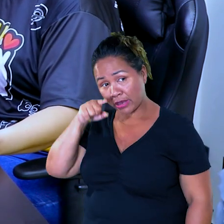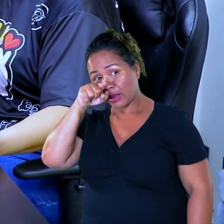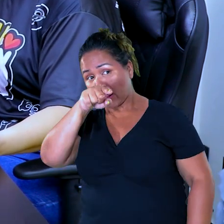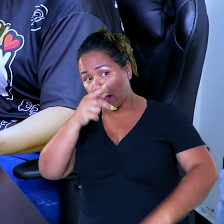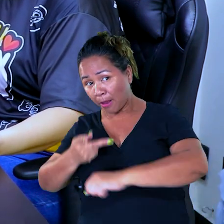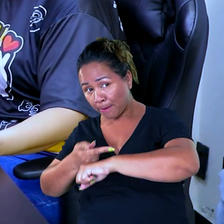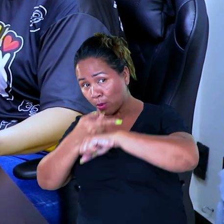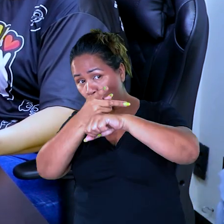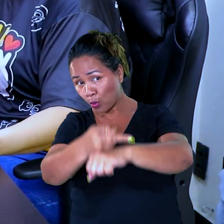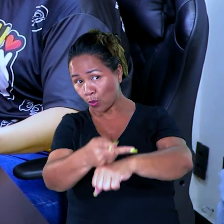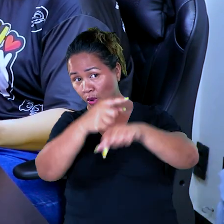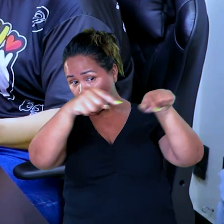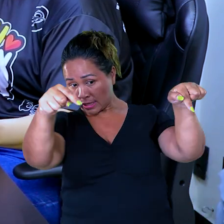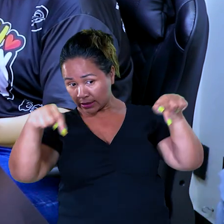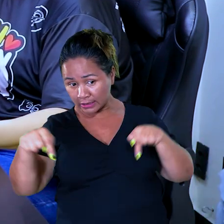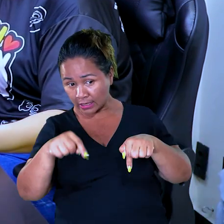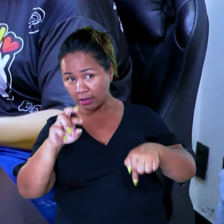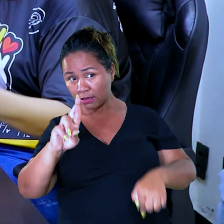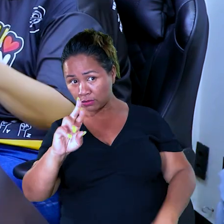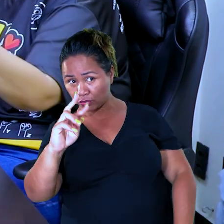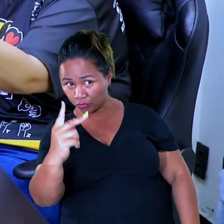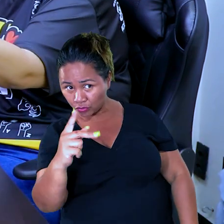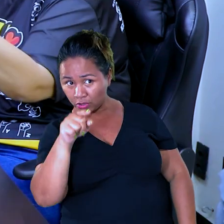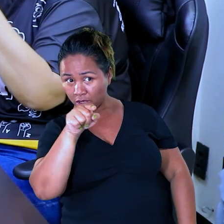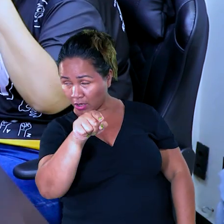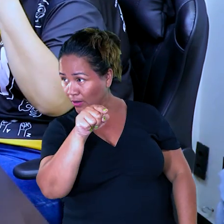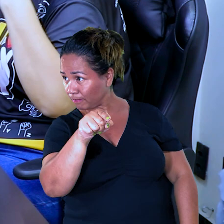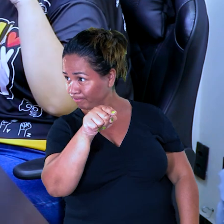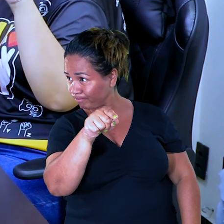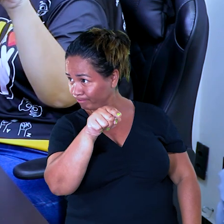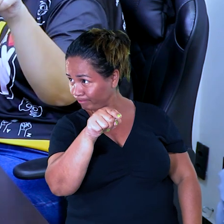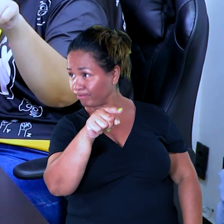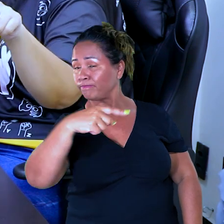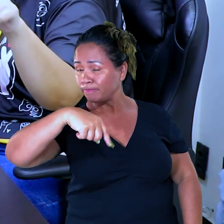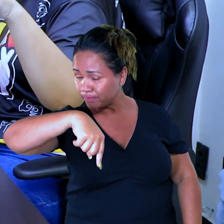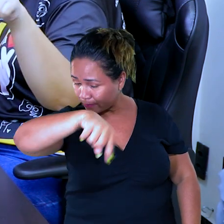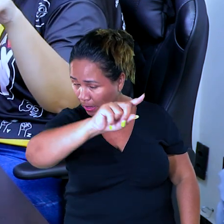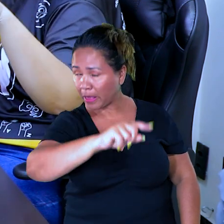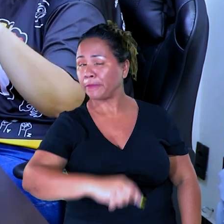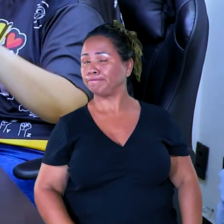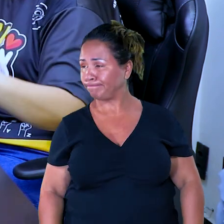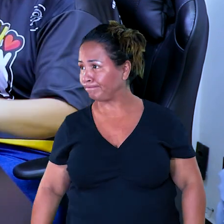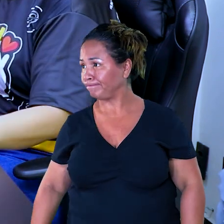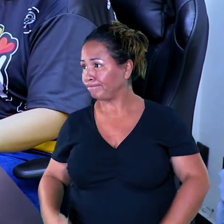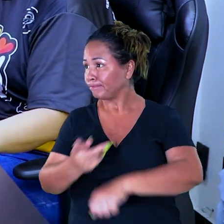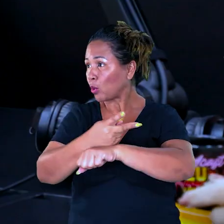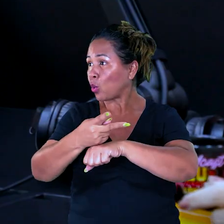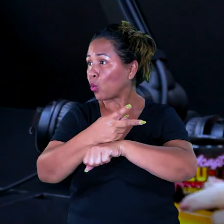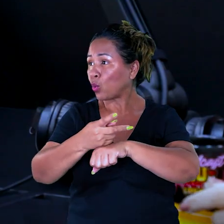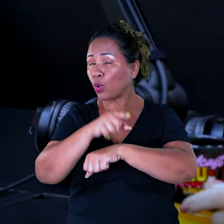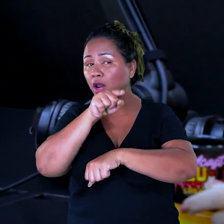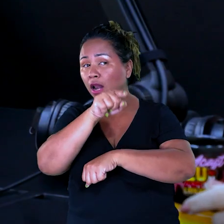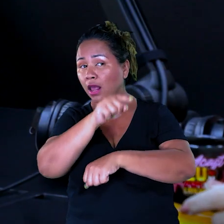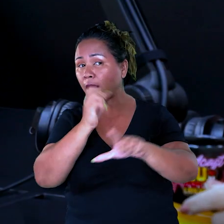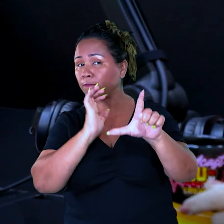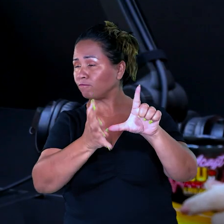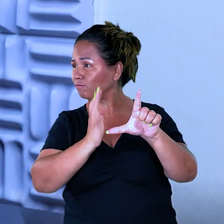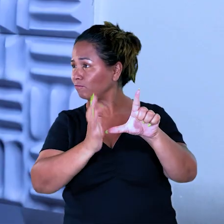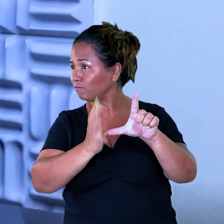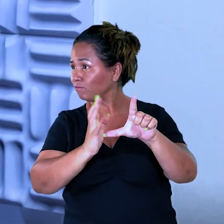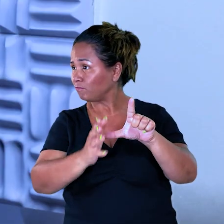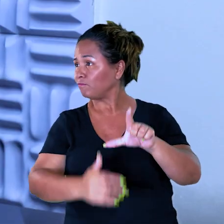sinais dos contextos históricos, eu treinar Libras português para que você entenda o que eles estão dizendo.